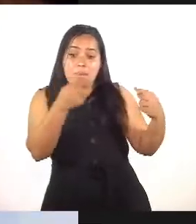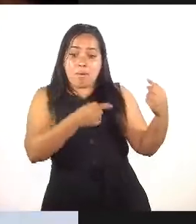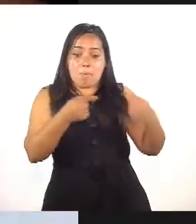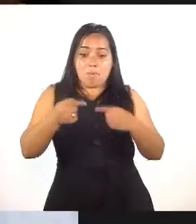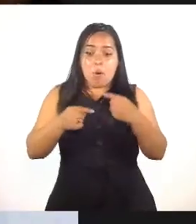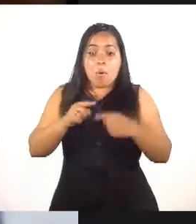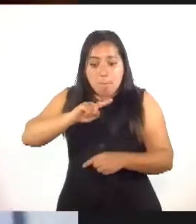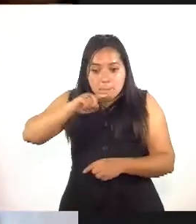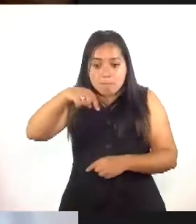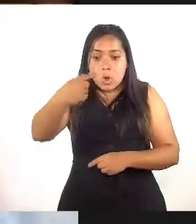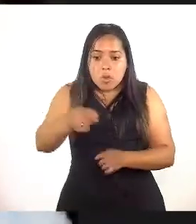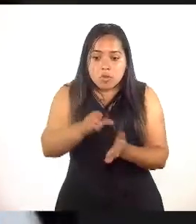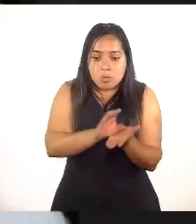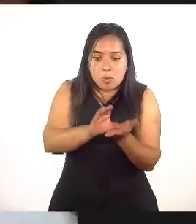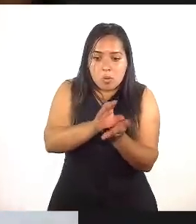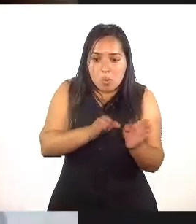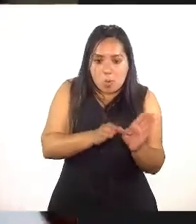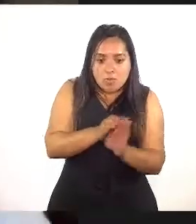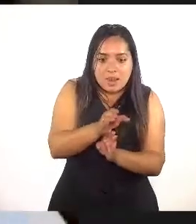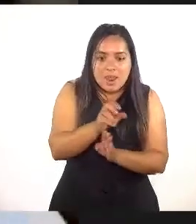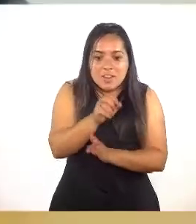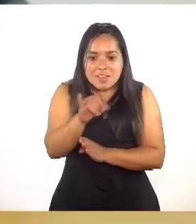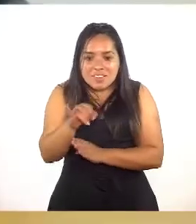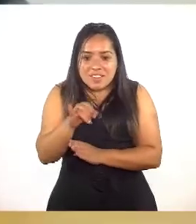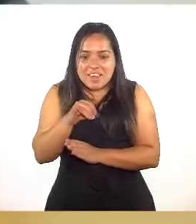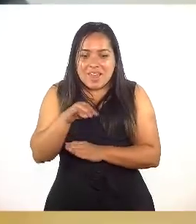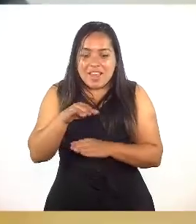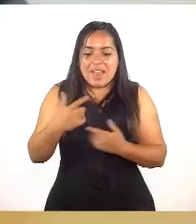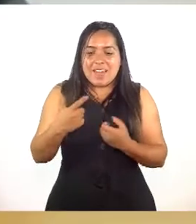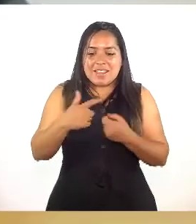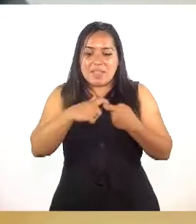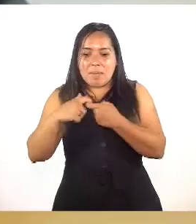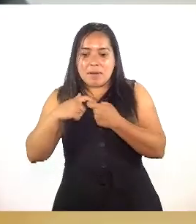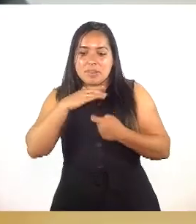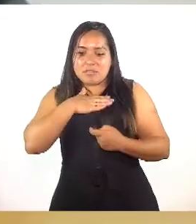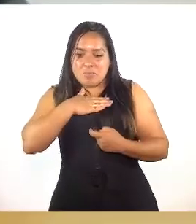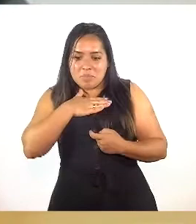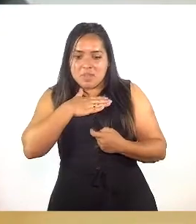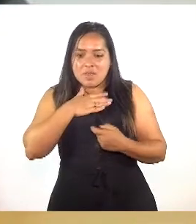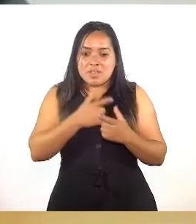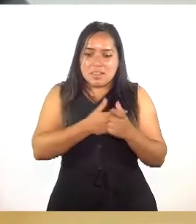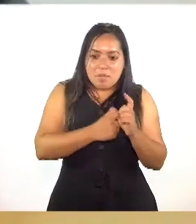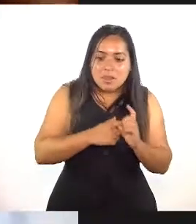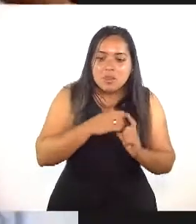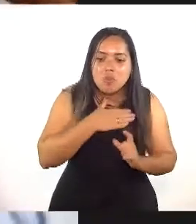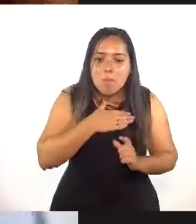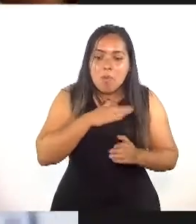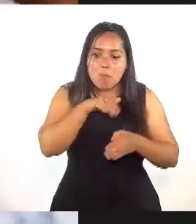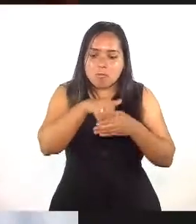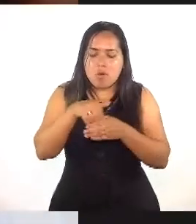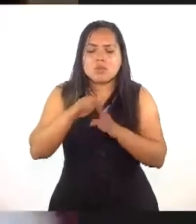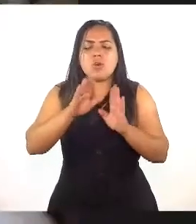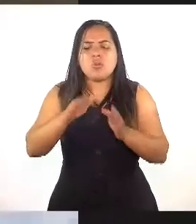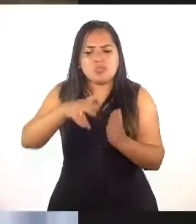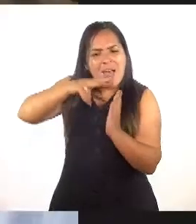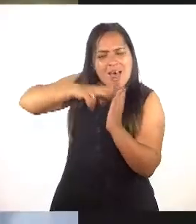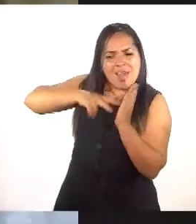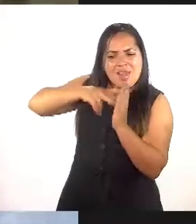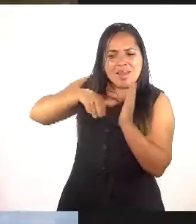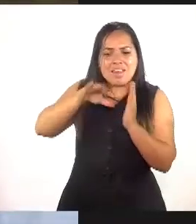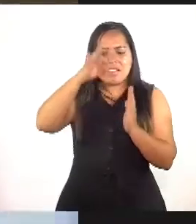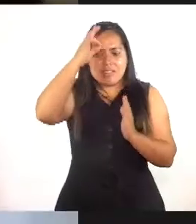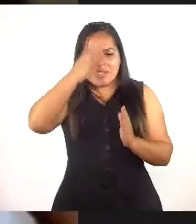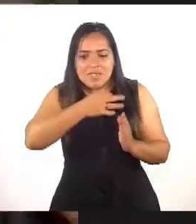Deus quiser. Se depender do meu voto, pelo teu currículo, eu já li cedo aqui, o teu currículo está